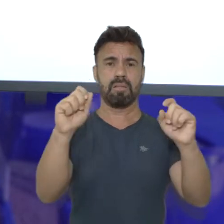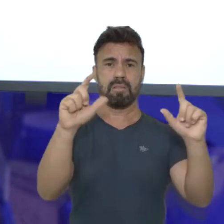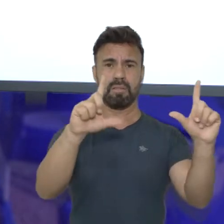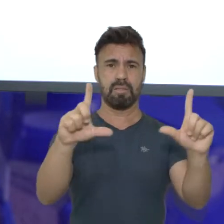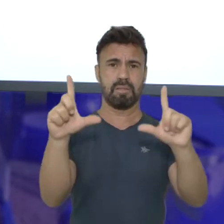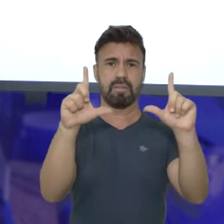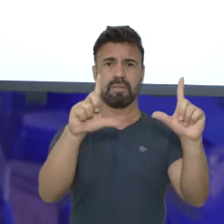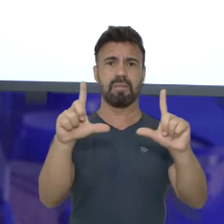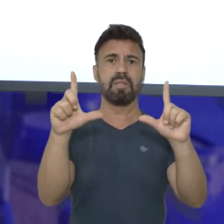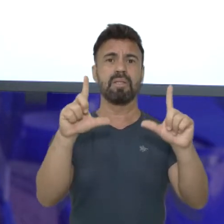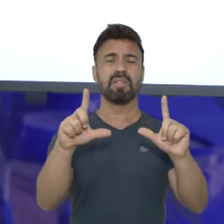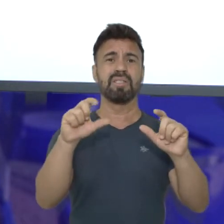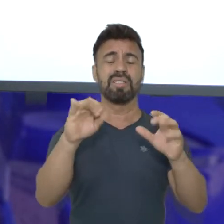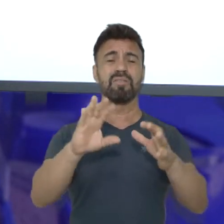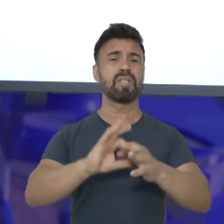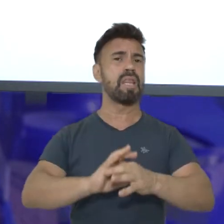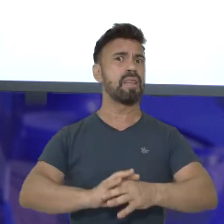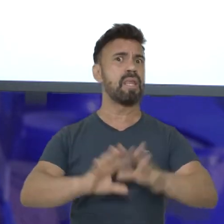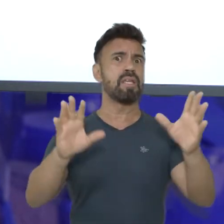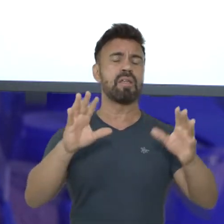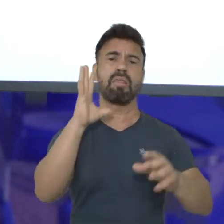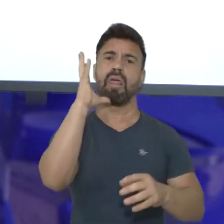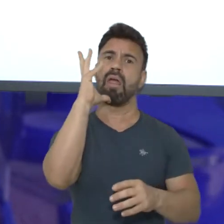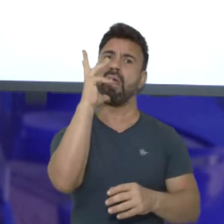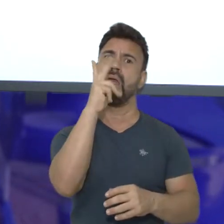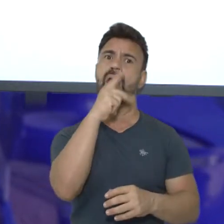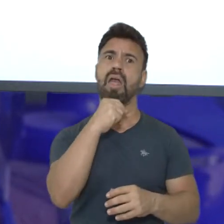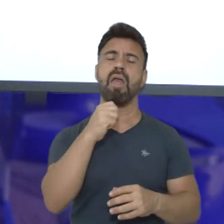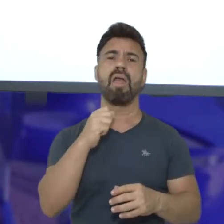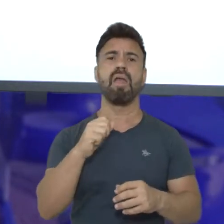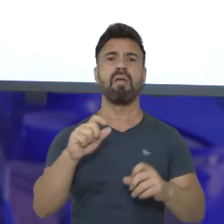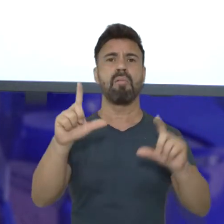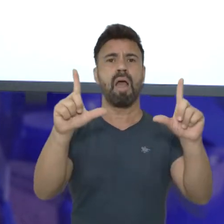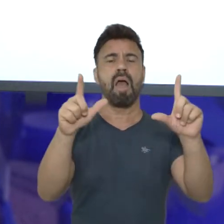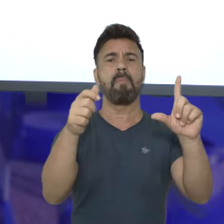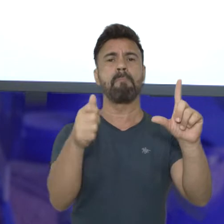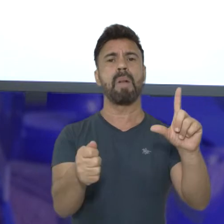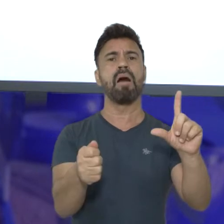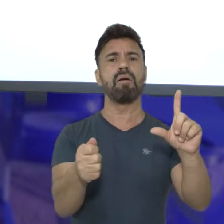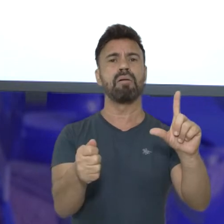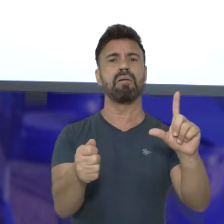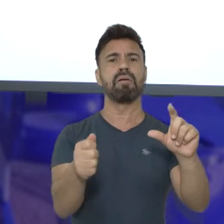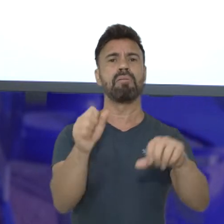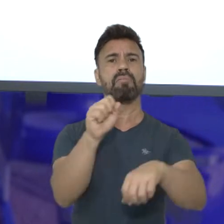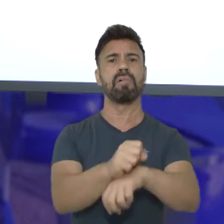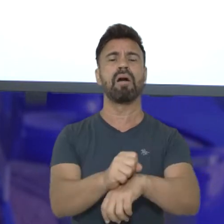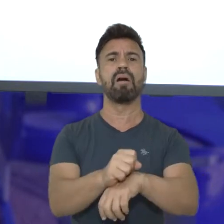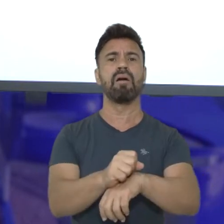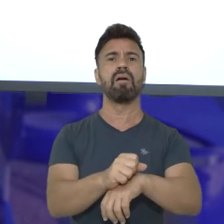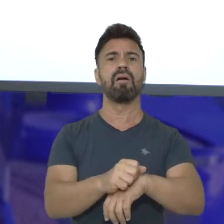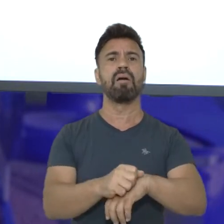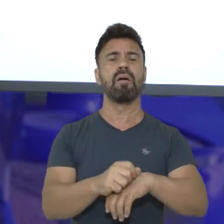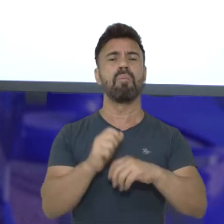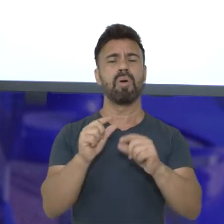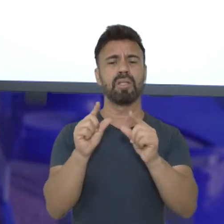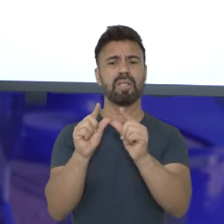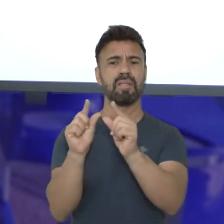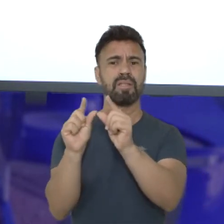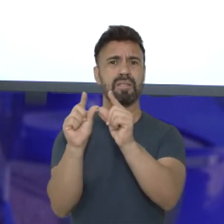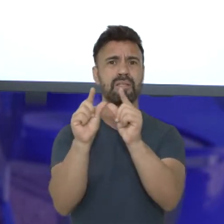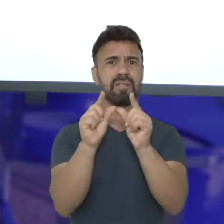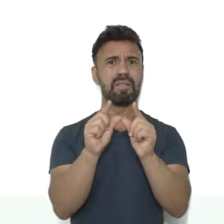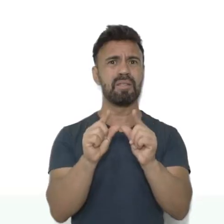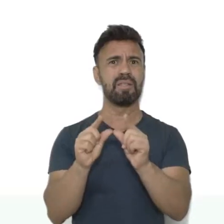imagem, se você deixar essa televisão muito tempo pausada, com a imagem pausada, pode ser que esses